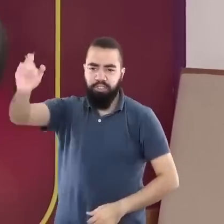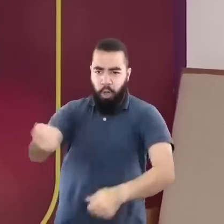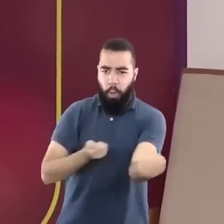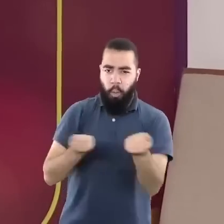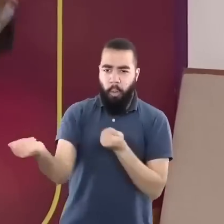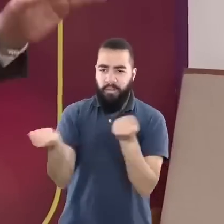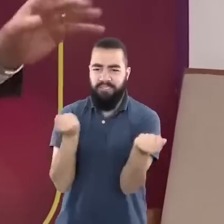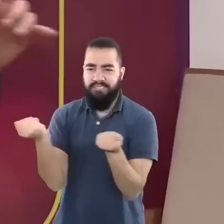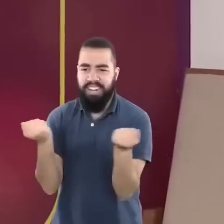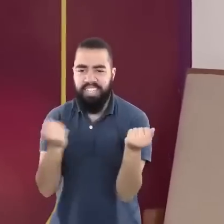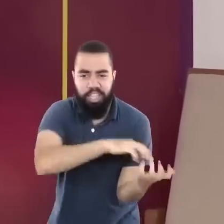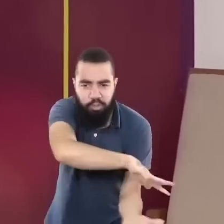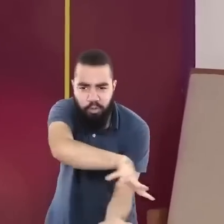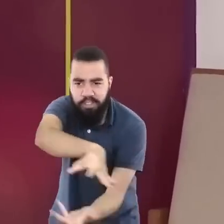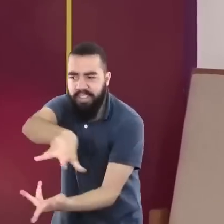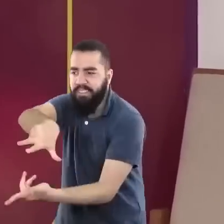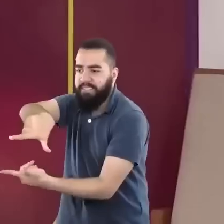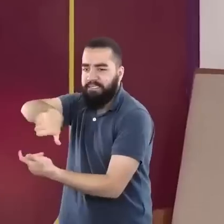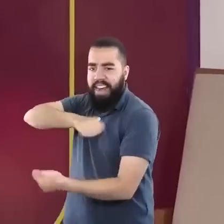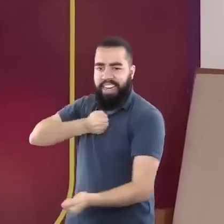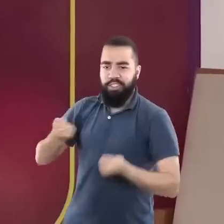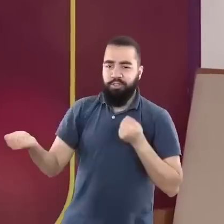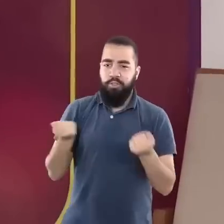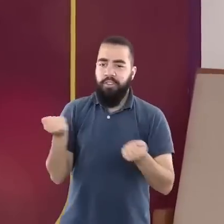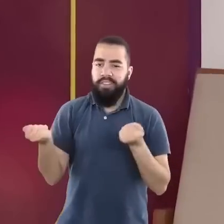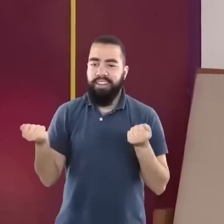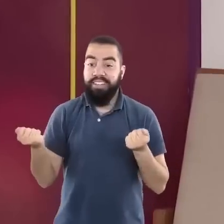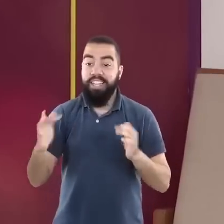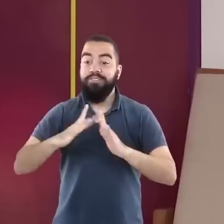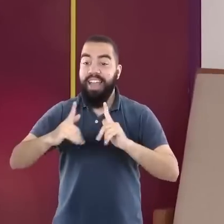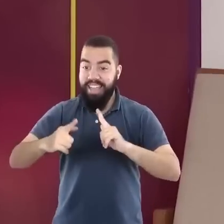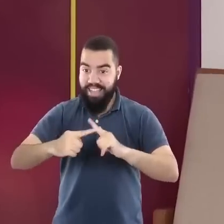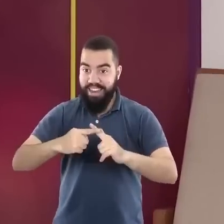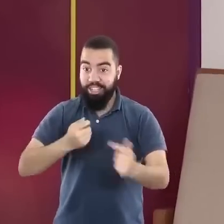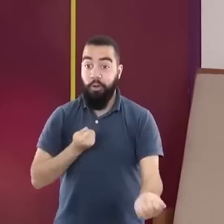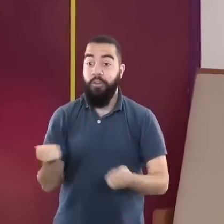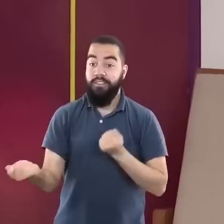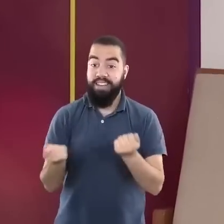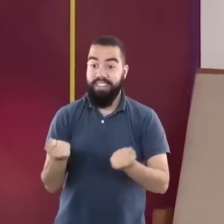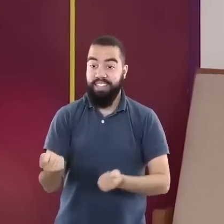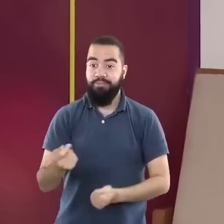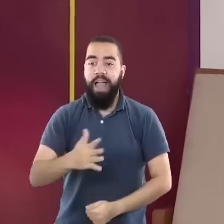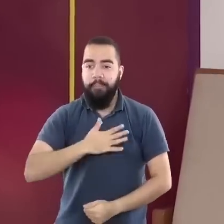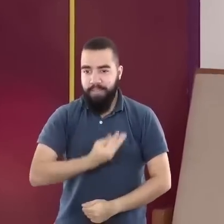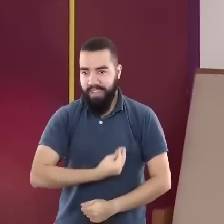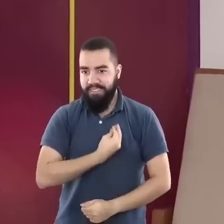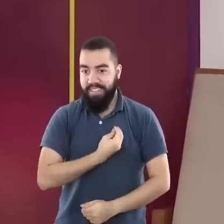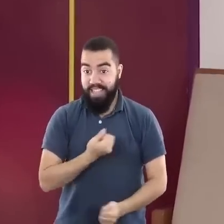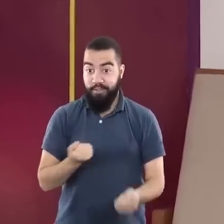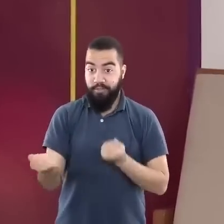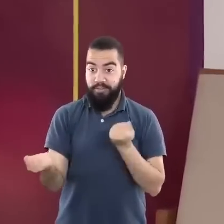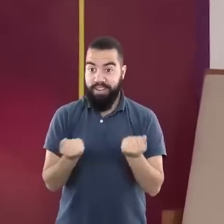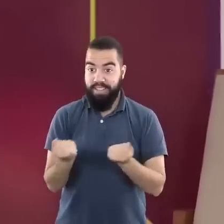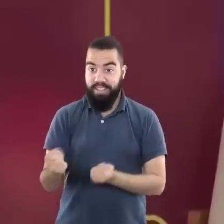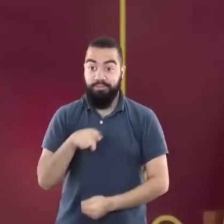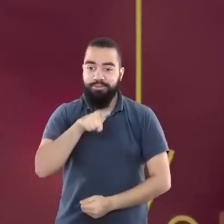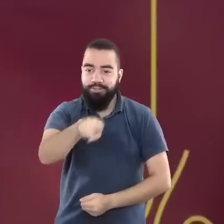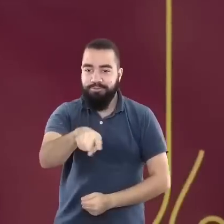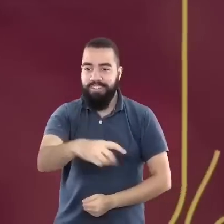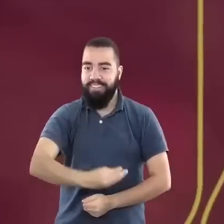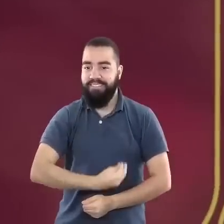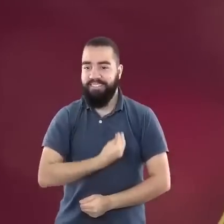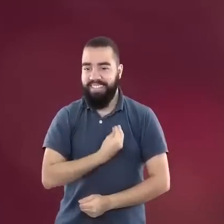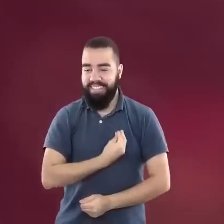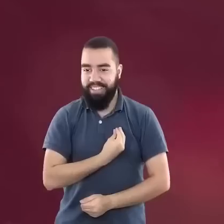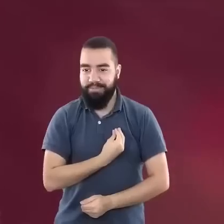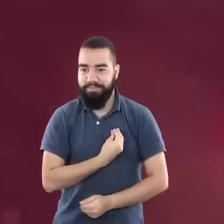as nações governando a igreja governando a sua e a minha vida ele é o rei dos reis Mas eles deram também